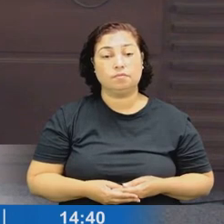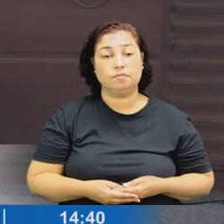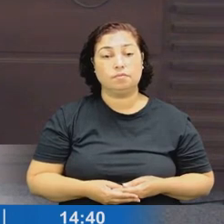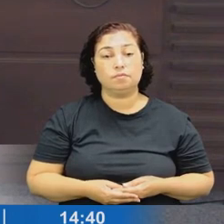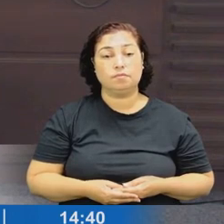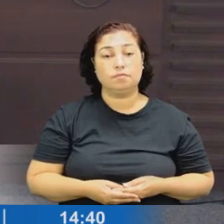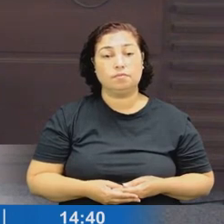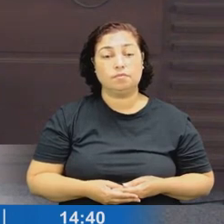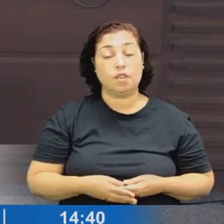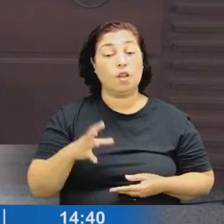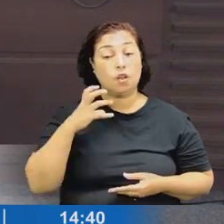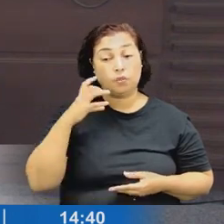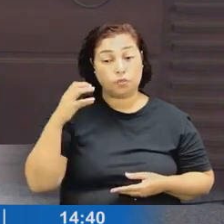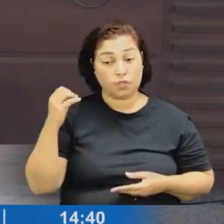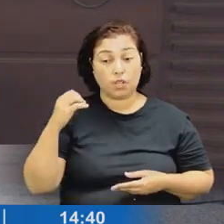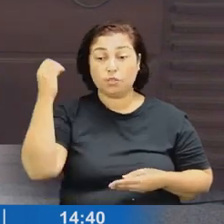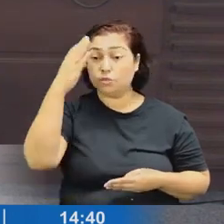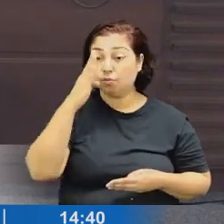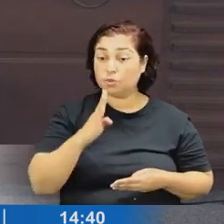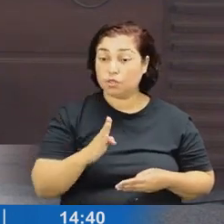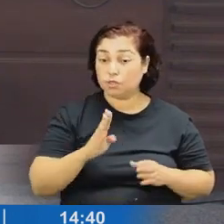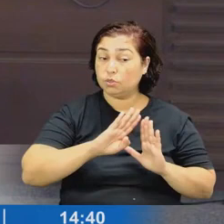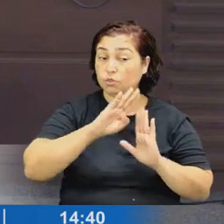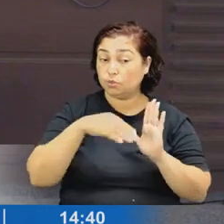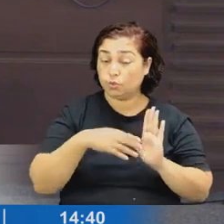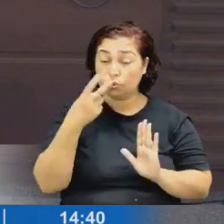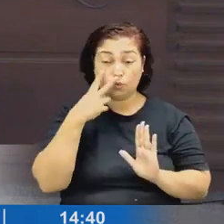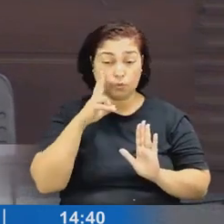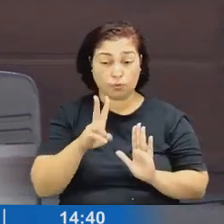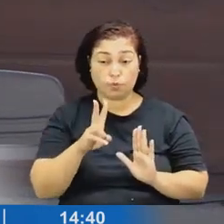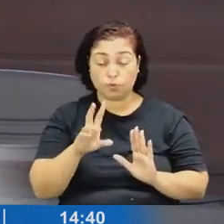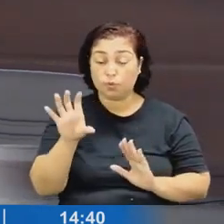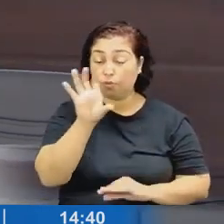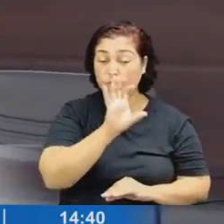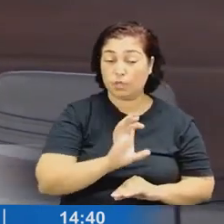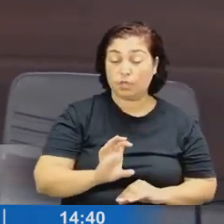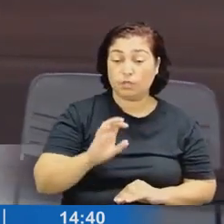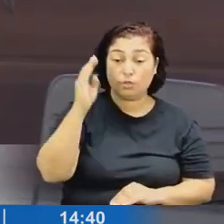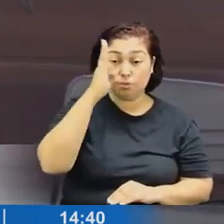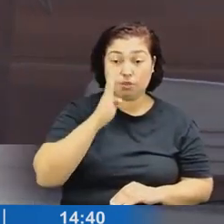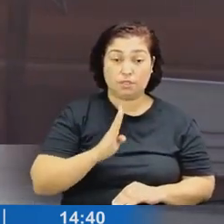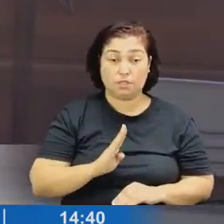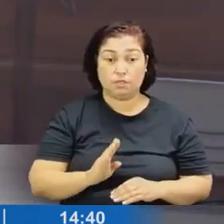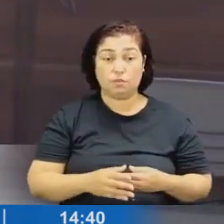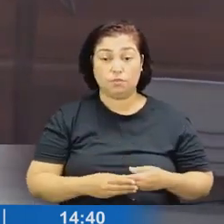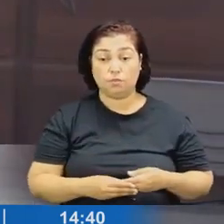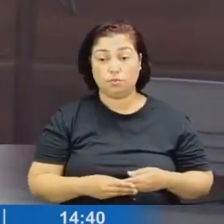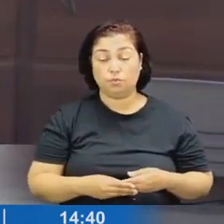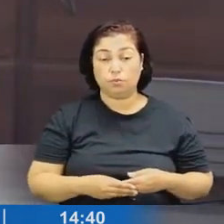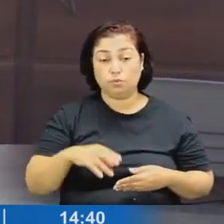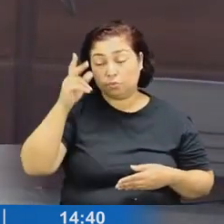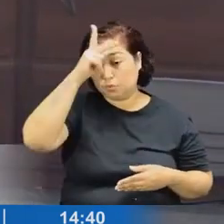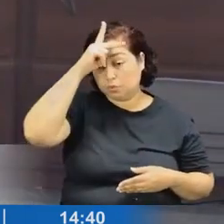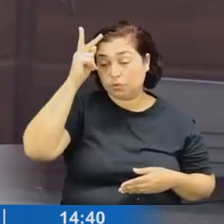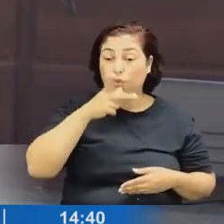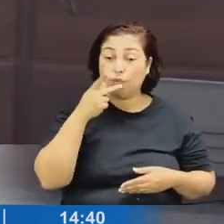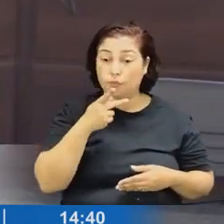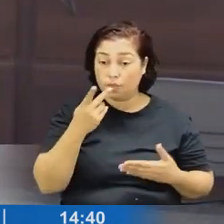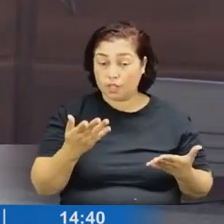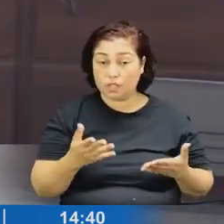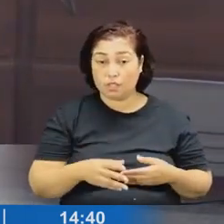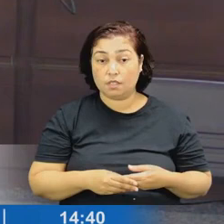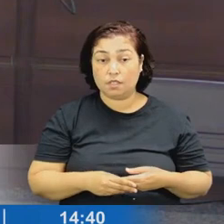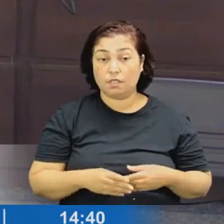tipo de coisa consultor e tal e a gente acaba vendo um padrão Nacional né que o pessoal adora falar assim é